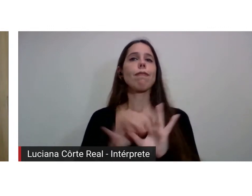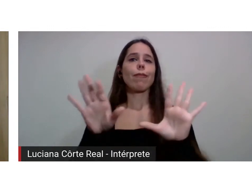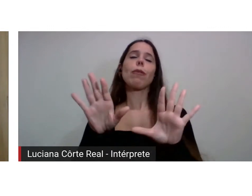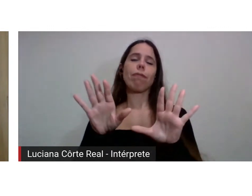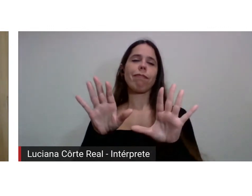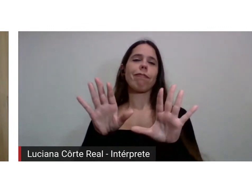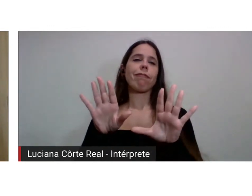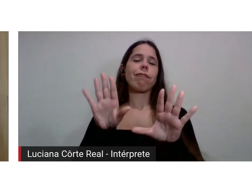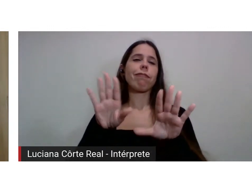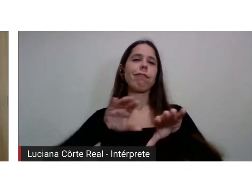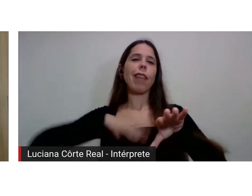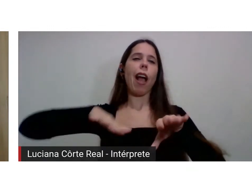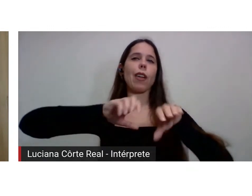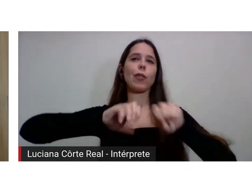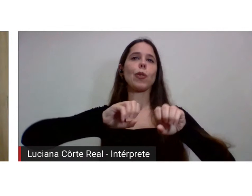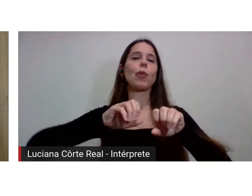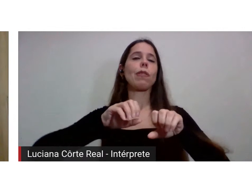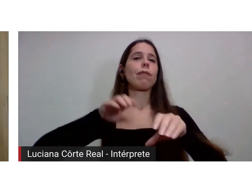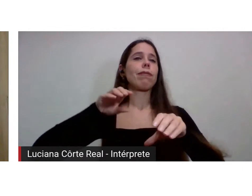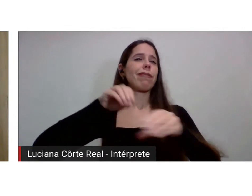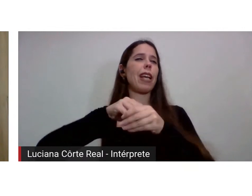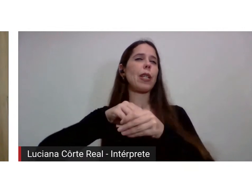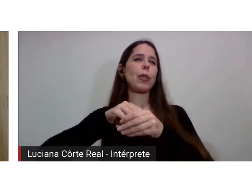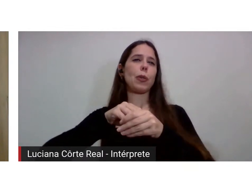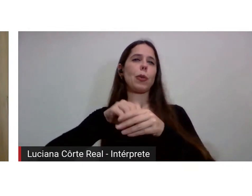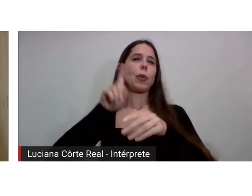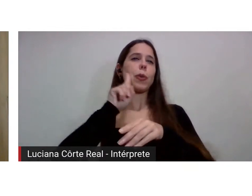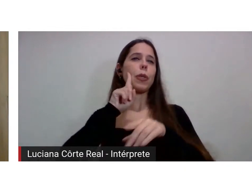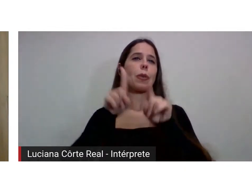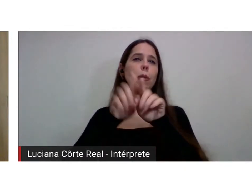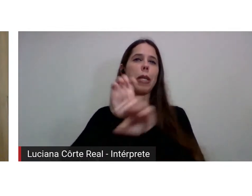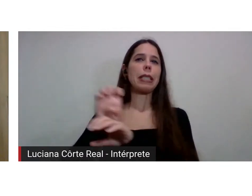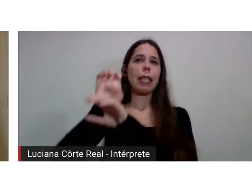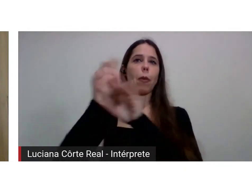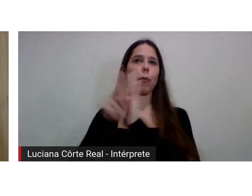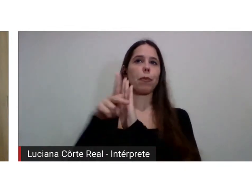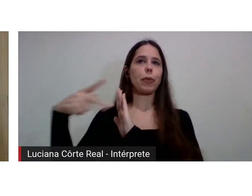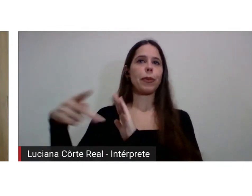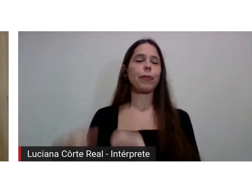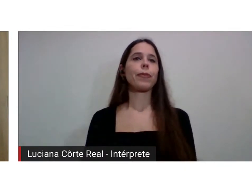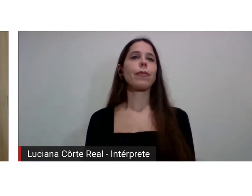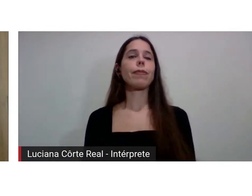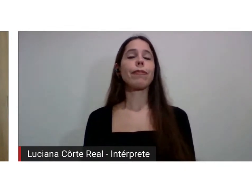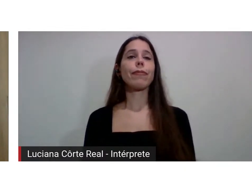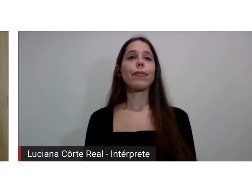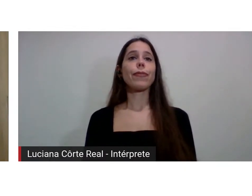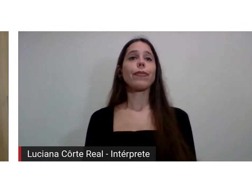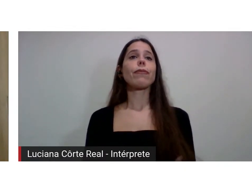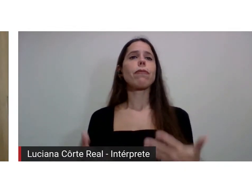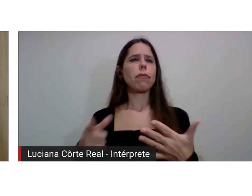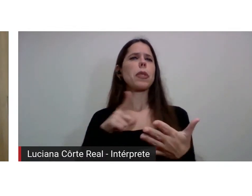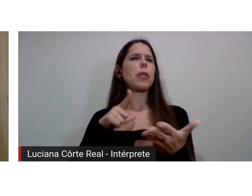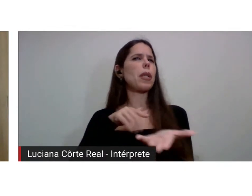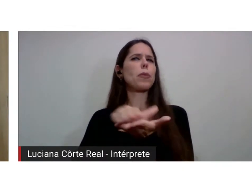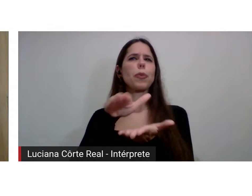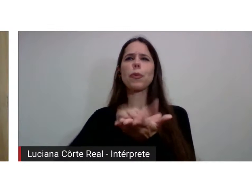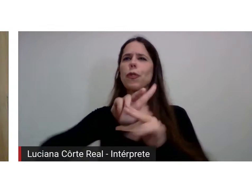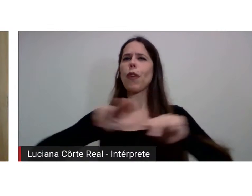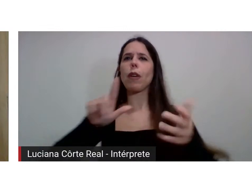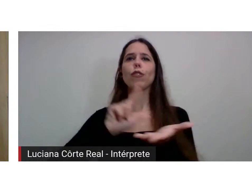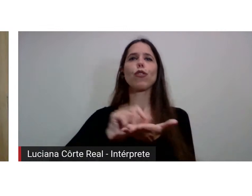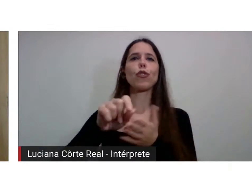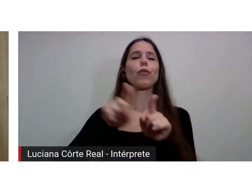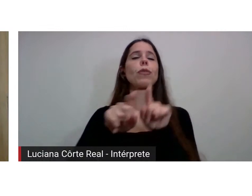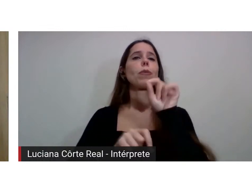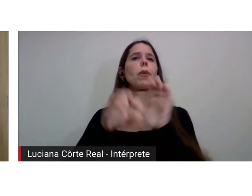e em todo os Estados Unidos também. Além de publicar vários artigos, capítulos de livros sobre